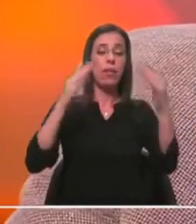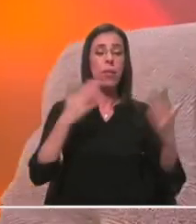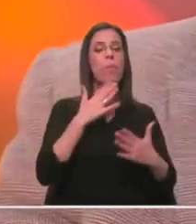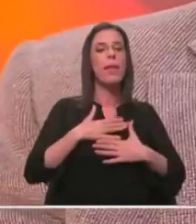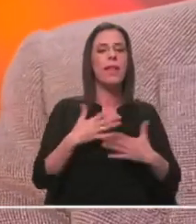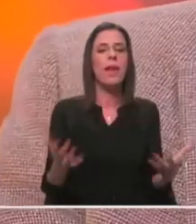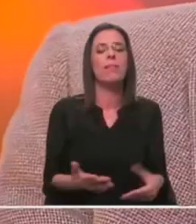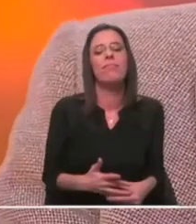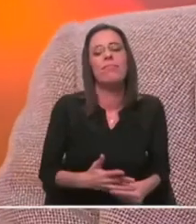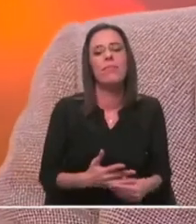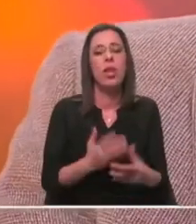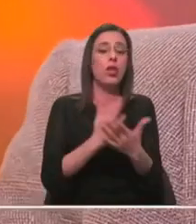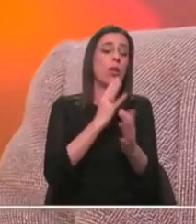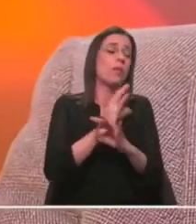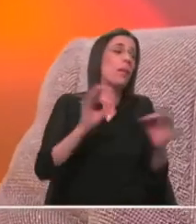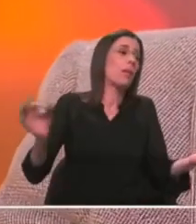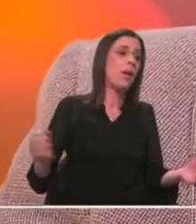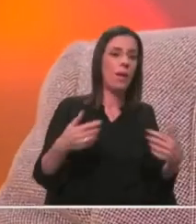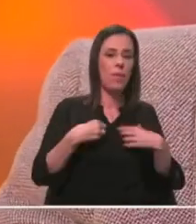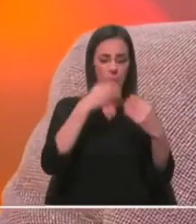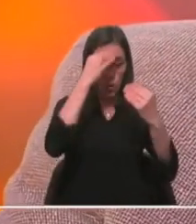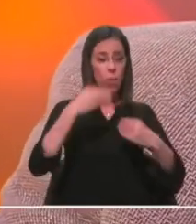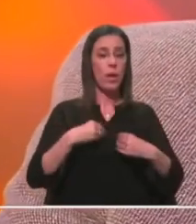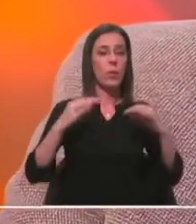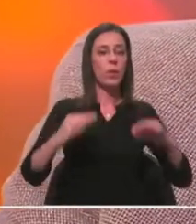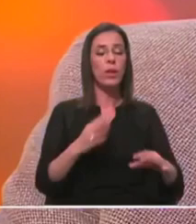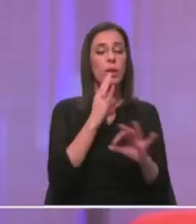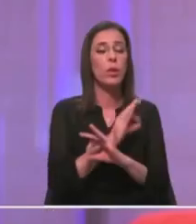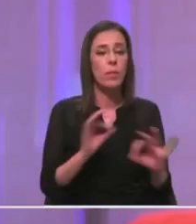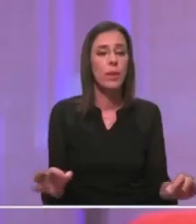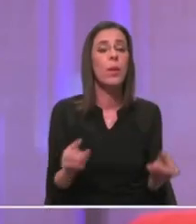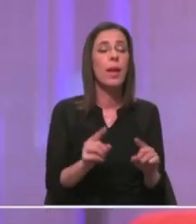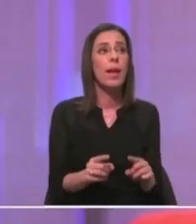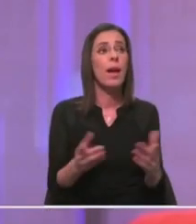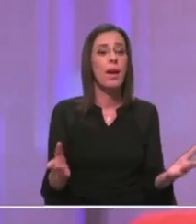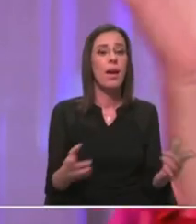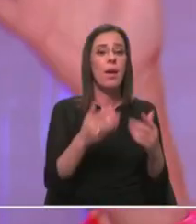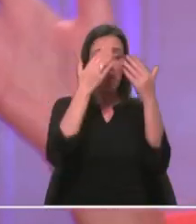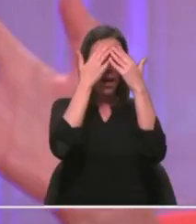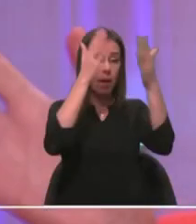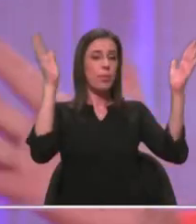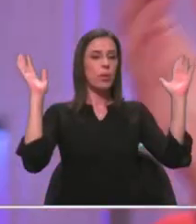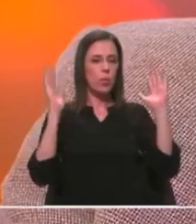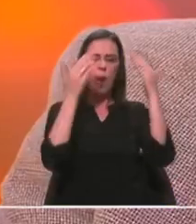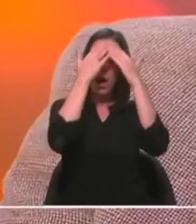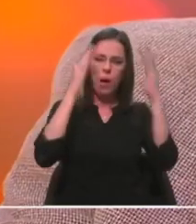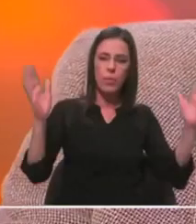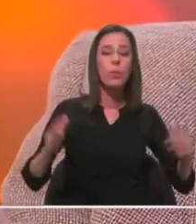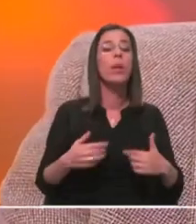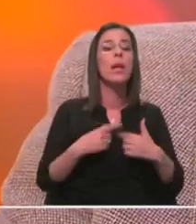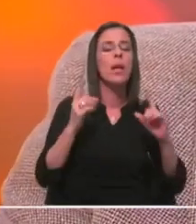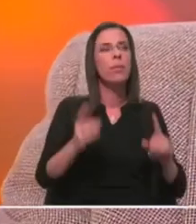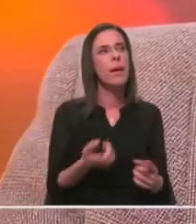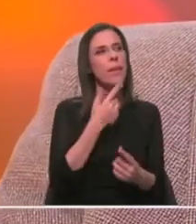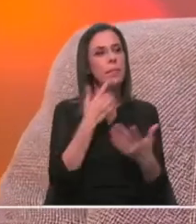levou é uma uma escola Espetacular não é uma ção uma educação Espetacular nesse sentido uma abertura muito grande e começarmos a